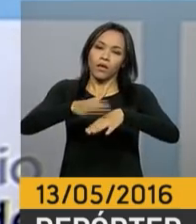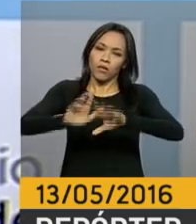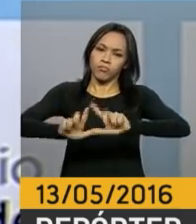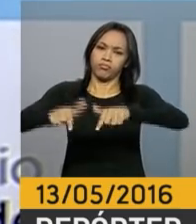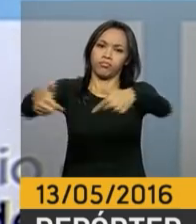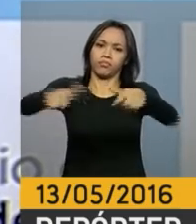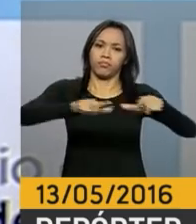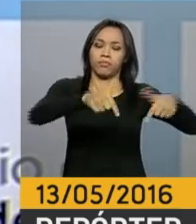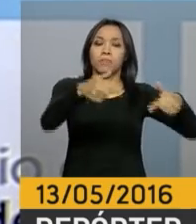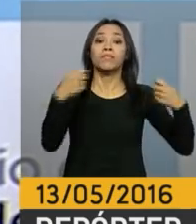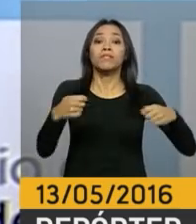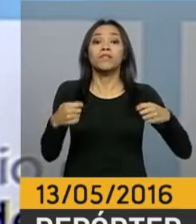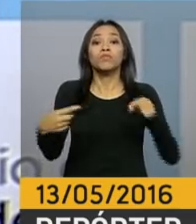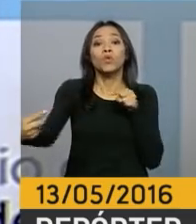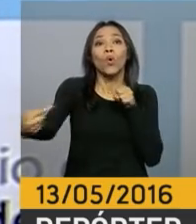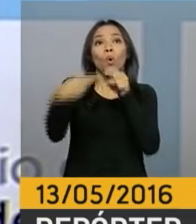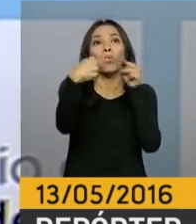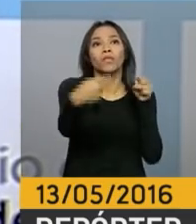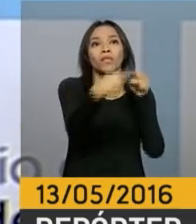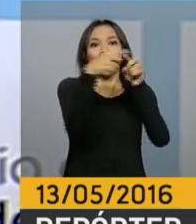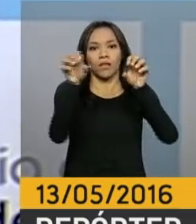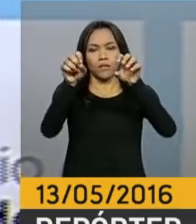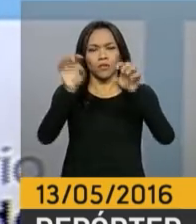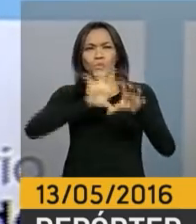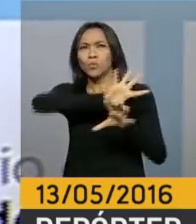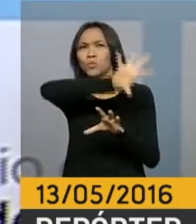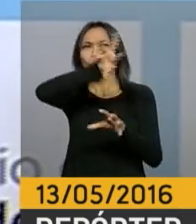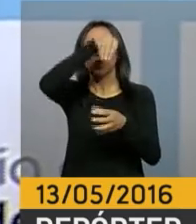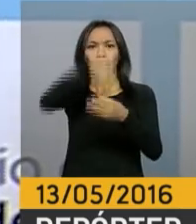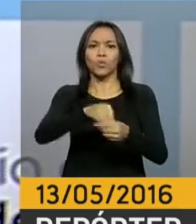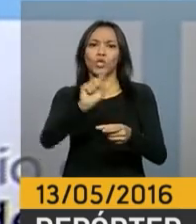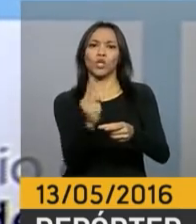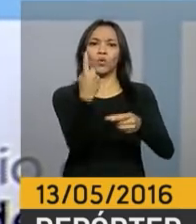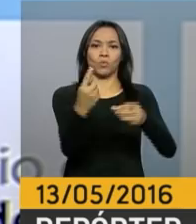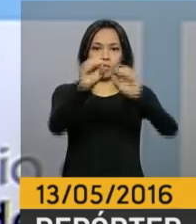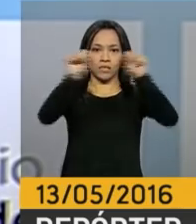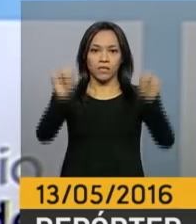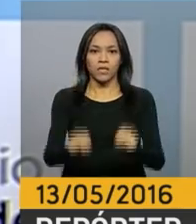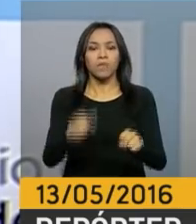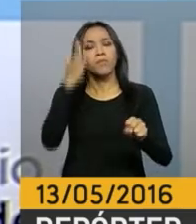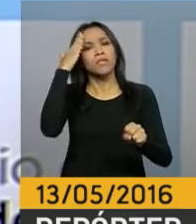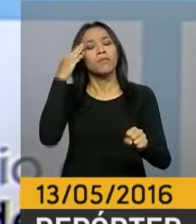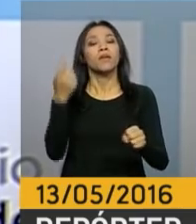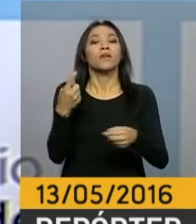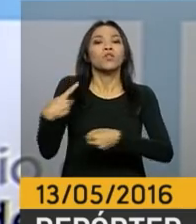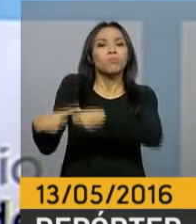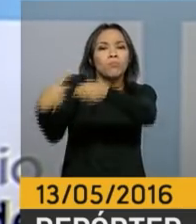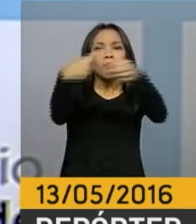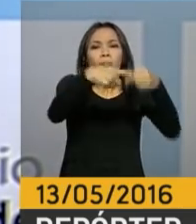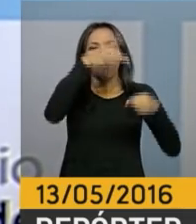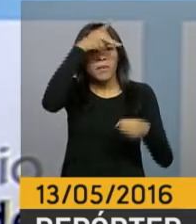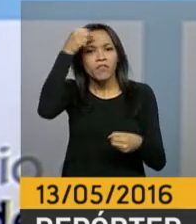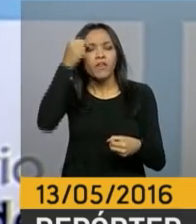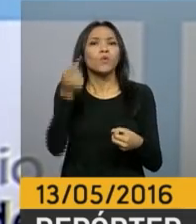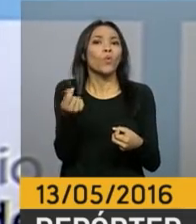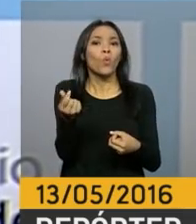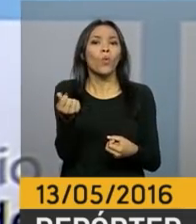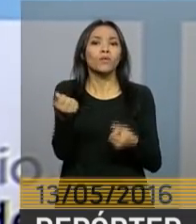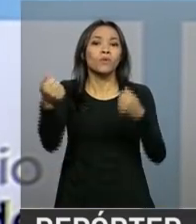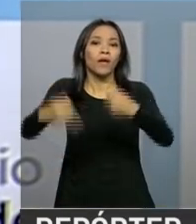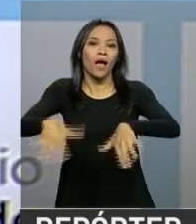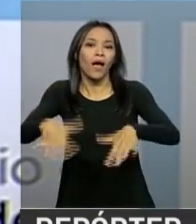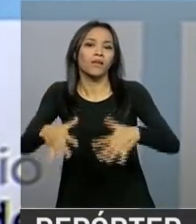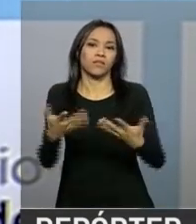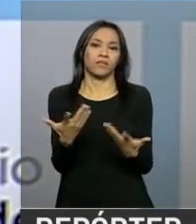então integrar saber o que faz cada Prefeito Quanto gasta que produz na área da saúde porque eu tenho